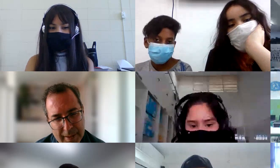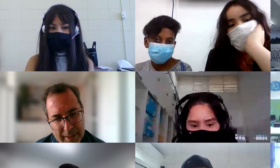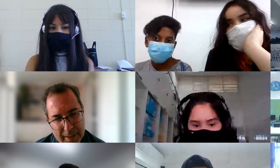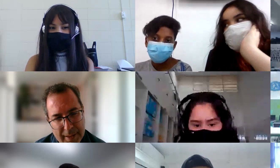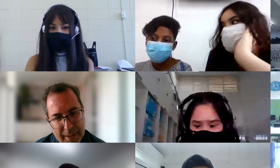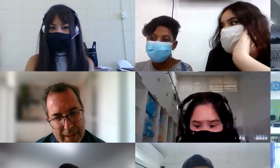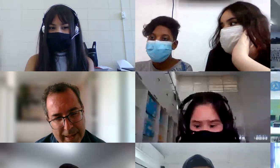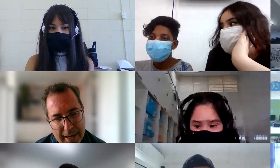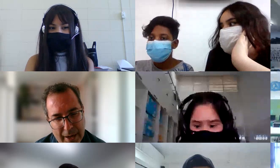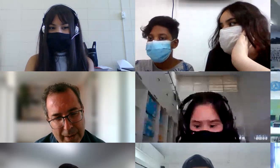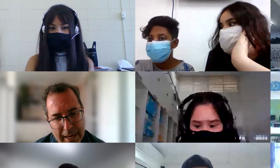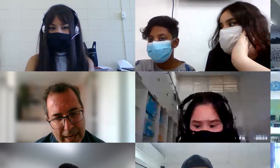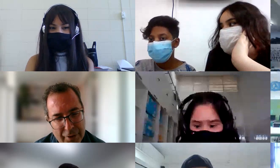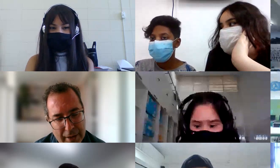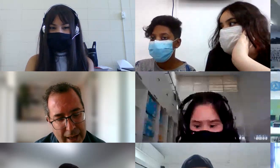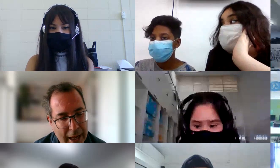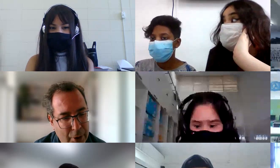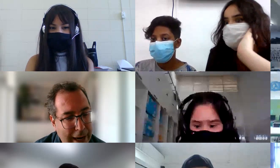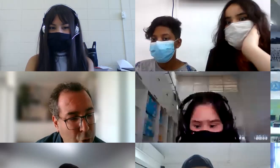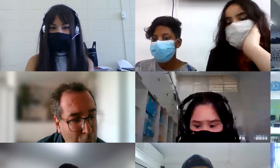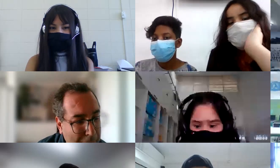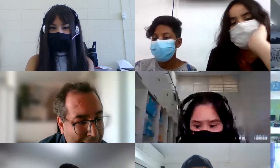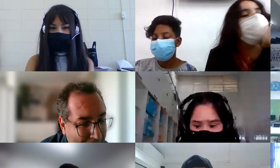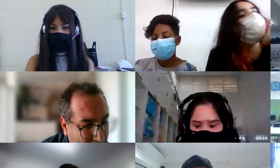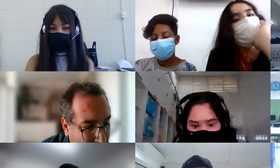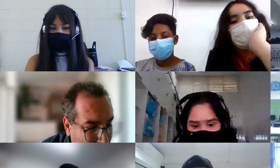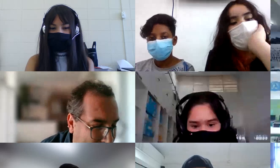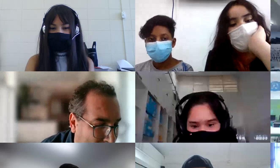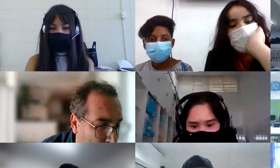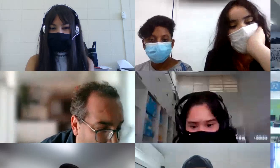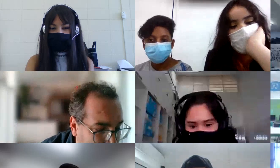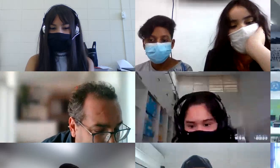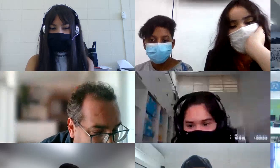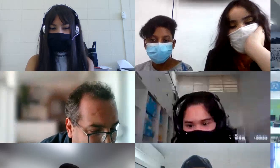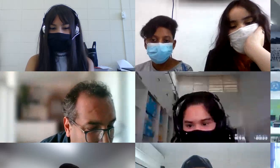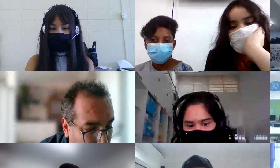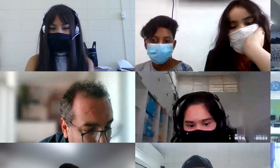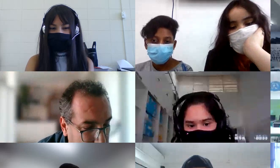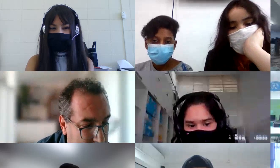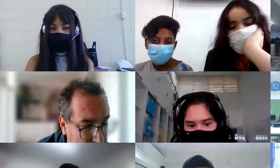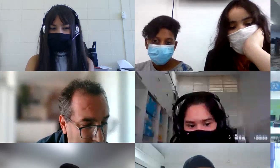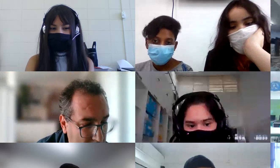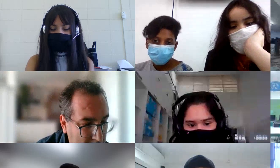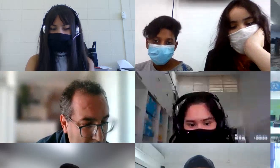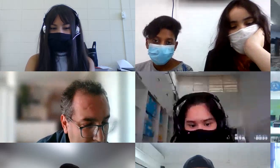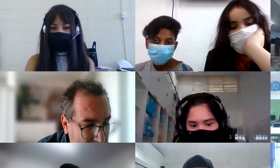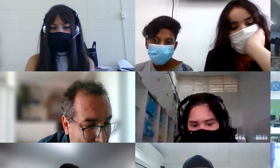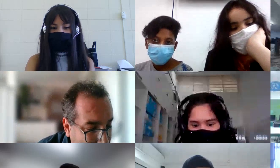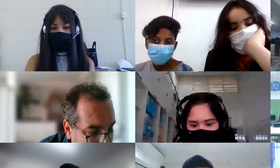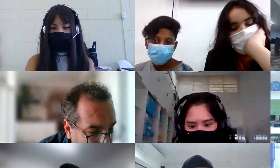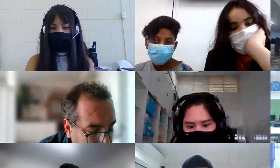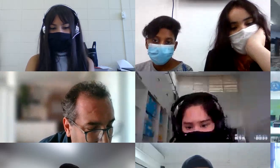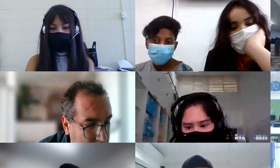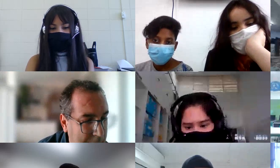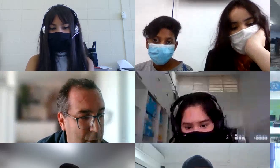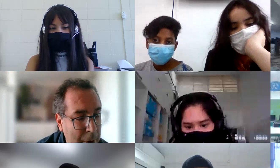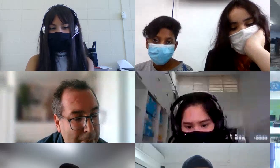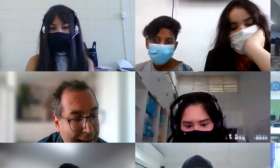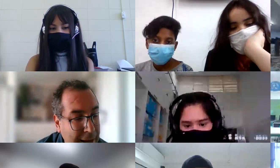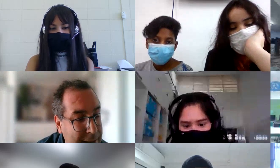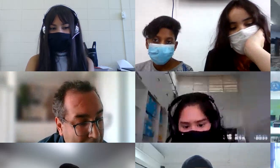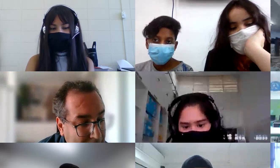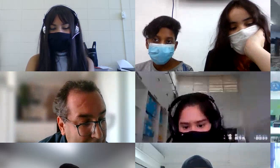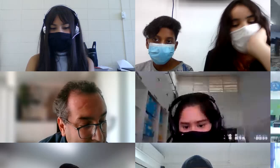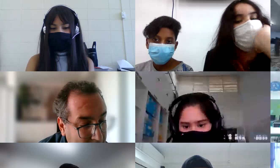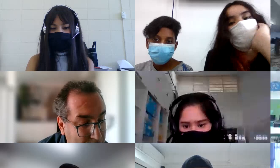vida. Legal, Nádia. Agora a dupla ela 1 e ela 2. Valeu? Vocês estão